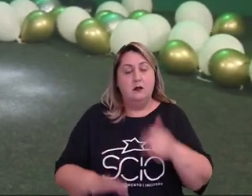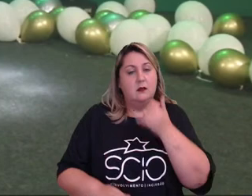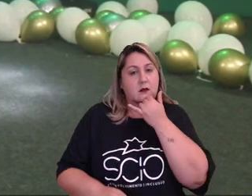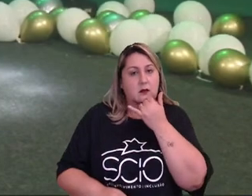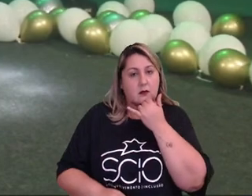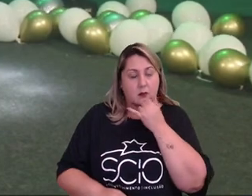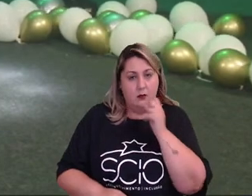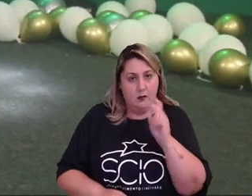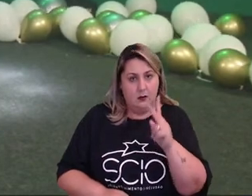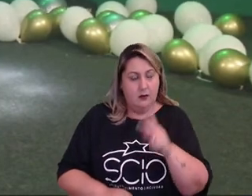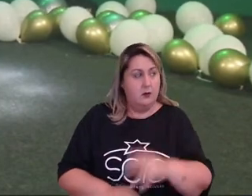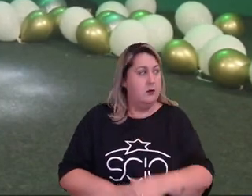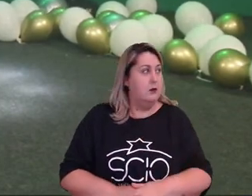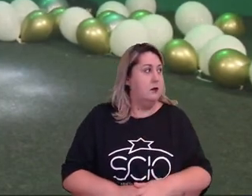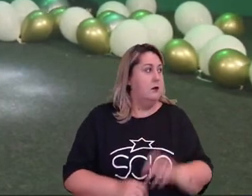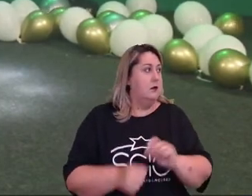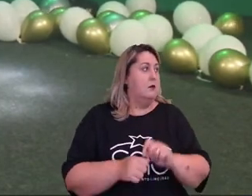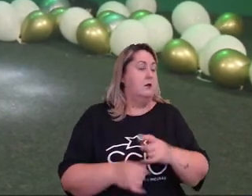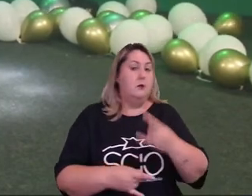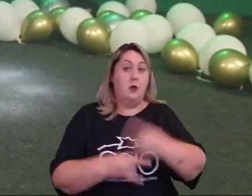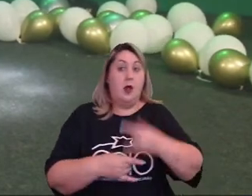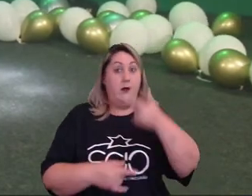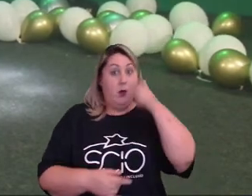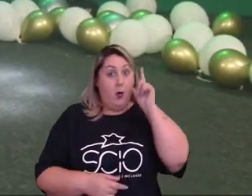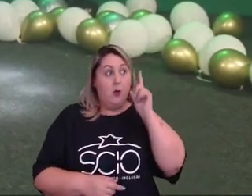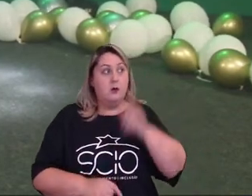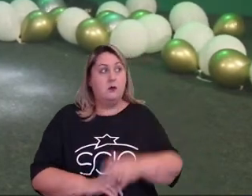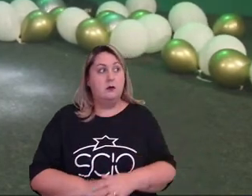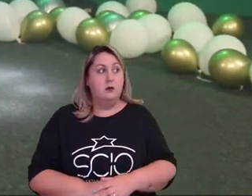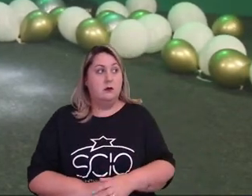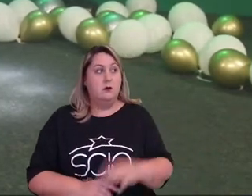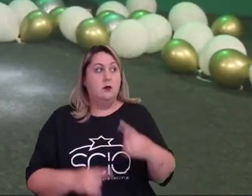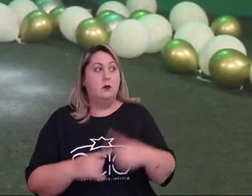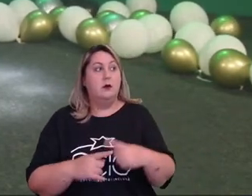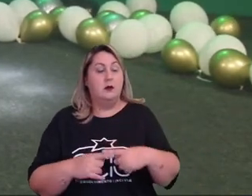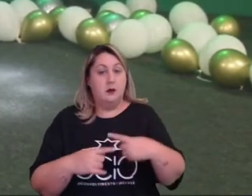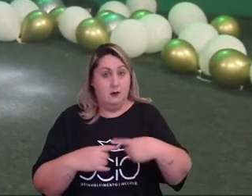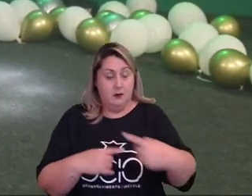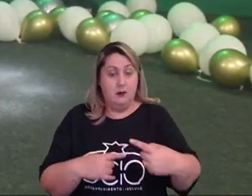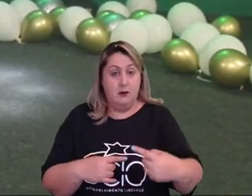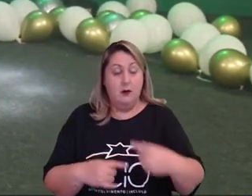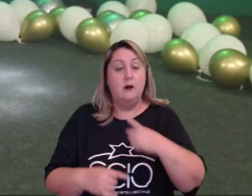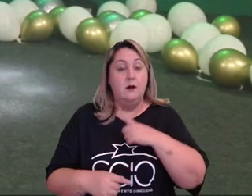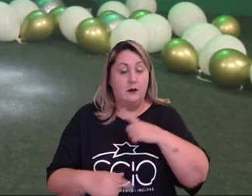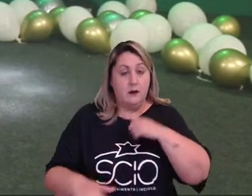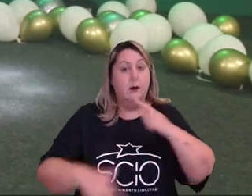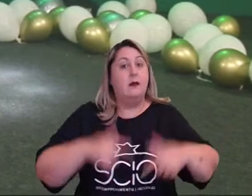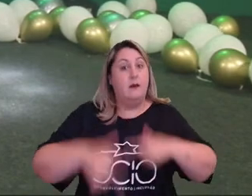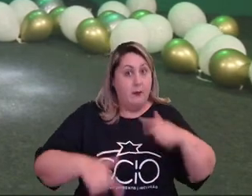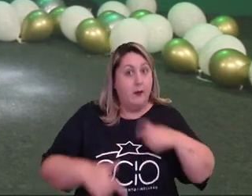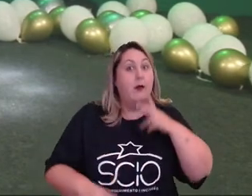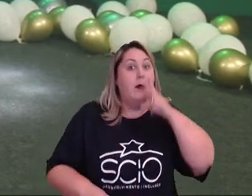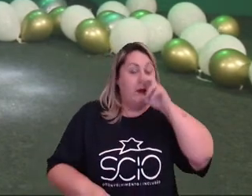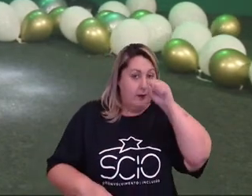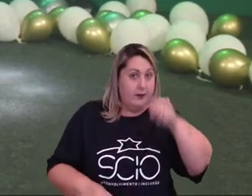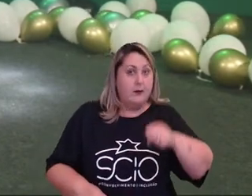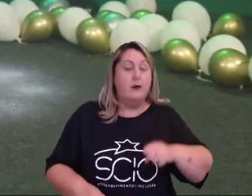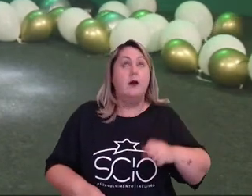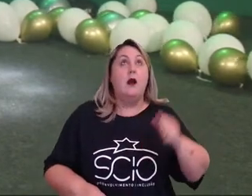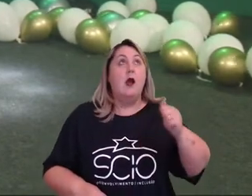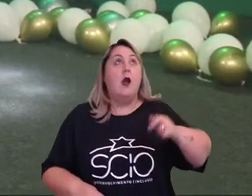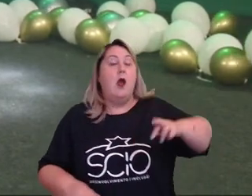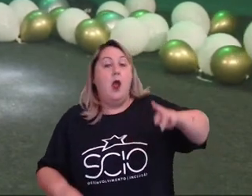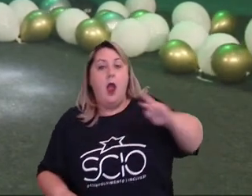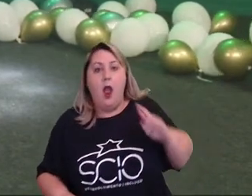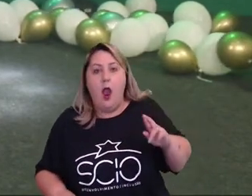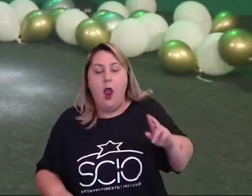desculpem, tá bom? Também. Fizemos live ontem também. Eu já vou falar que tá desculpado, porque essa semana aqui foi uma semana de muito trabalho, foi. E estúdio com